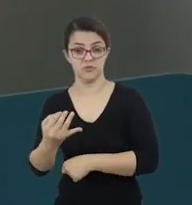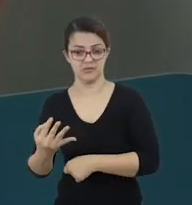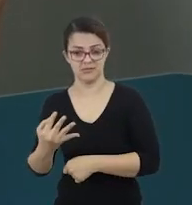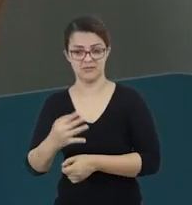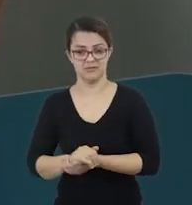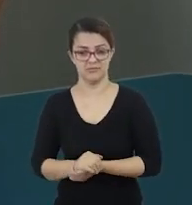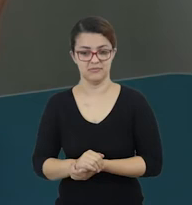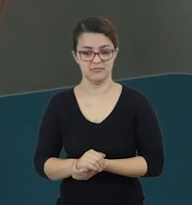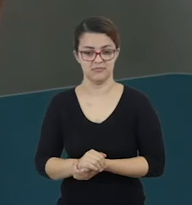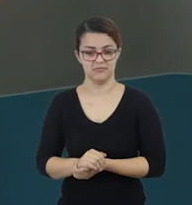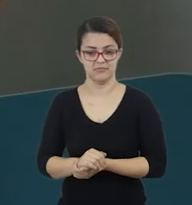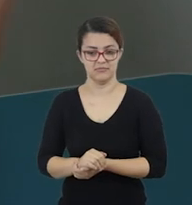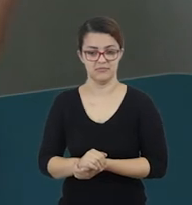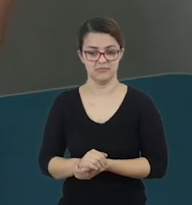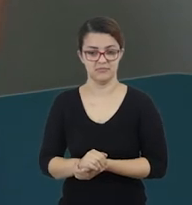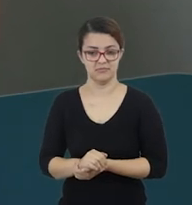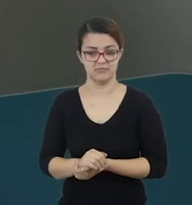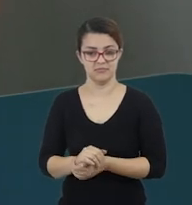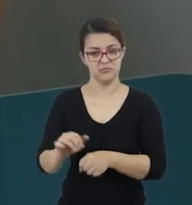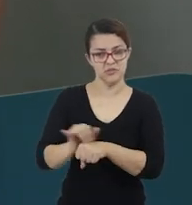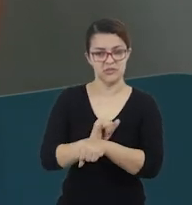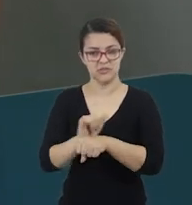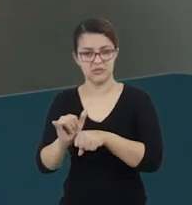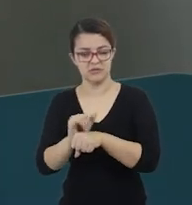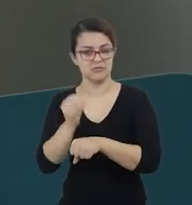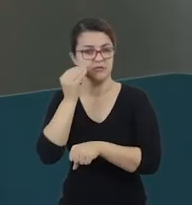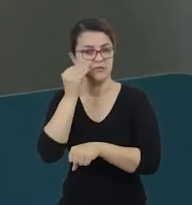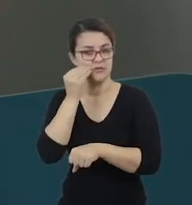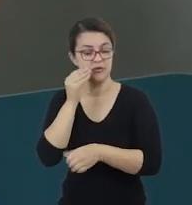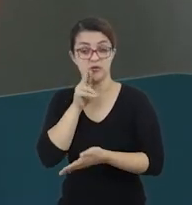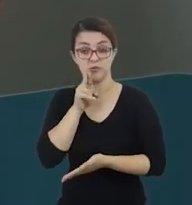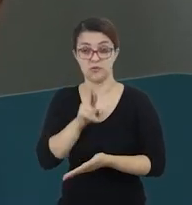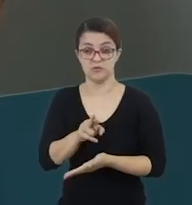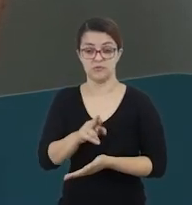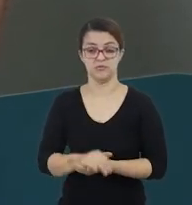Então, você vai analisar o problema e vai tentar resolver.